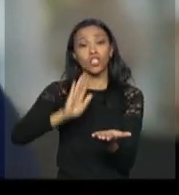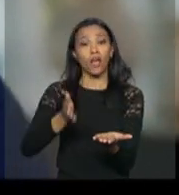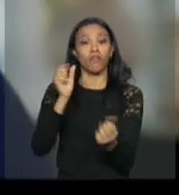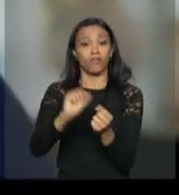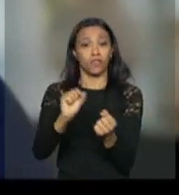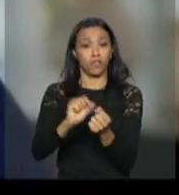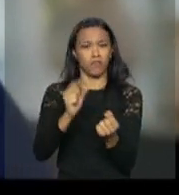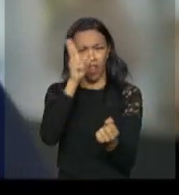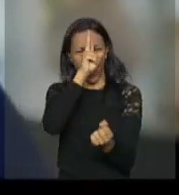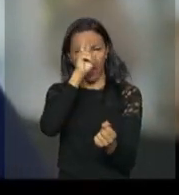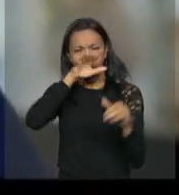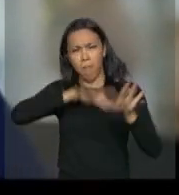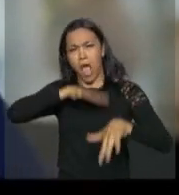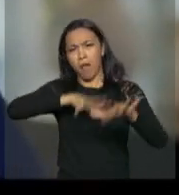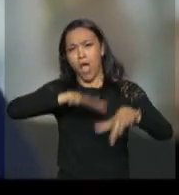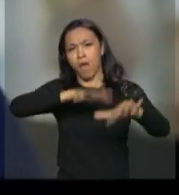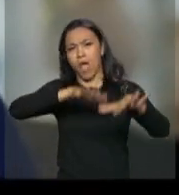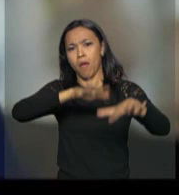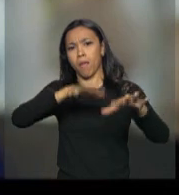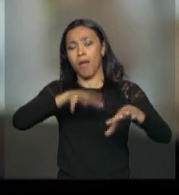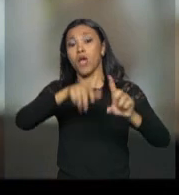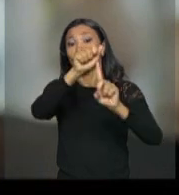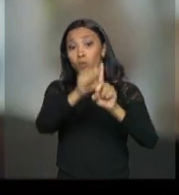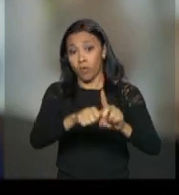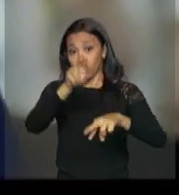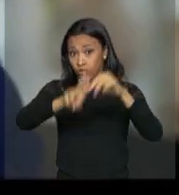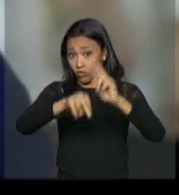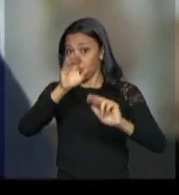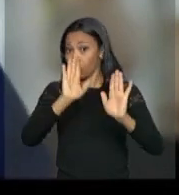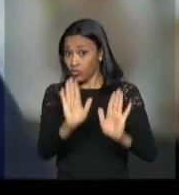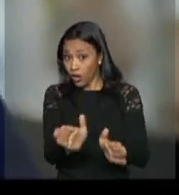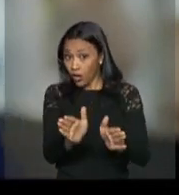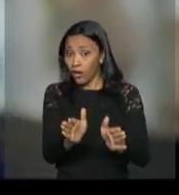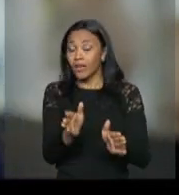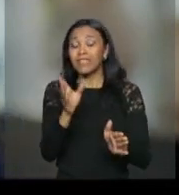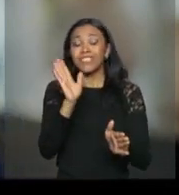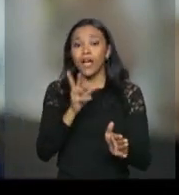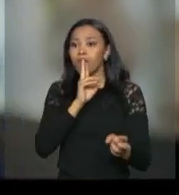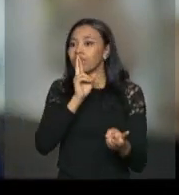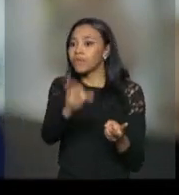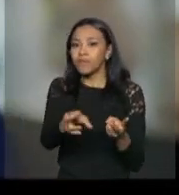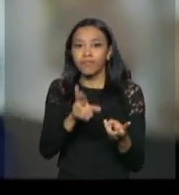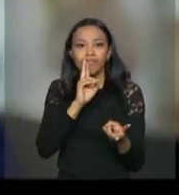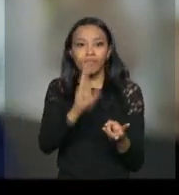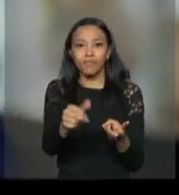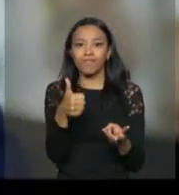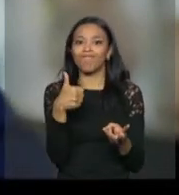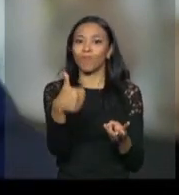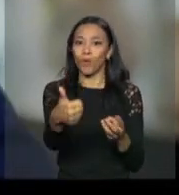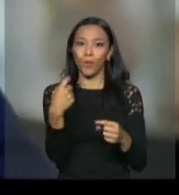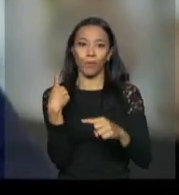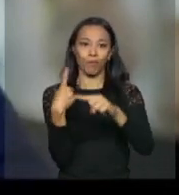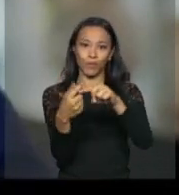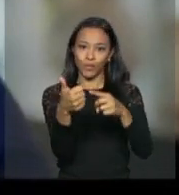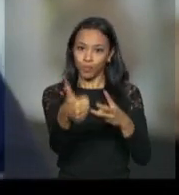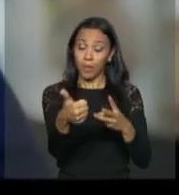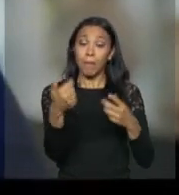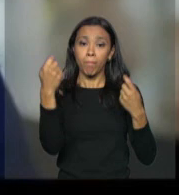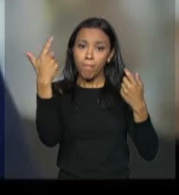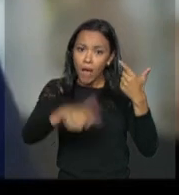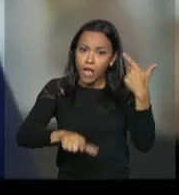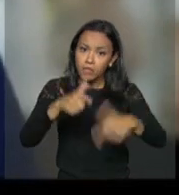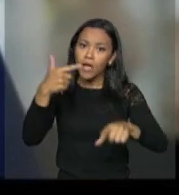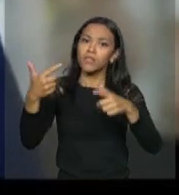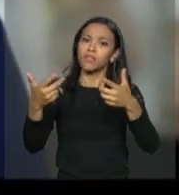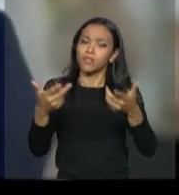após as manifestações de junho? Eles já produziram muitos resultados. Precisamos ampliá-los muito